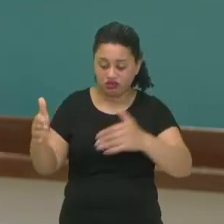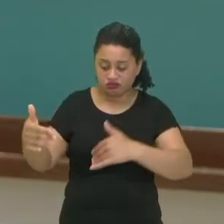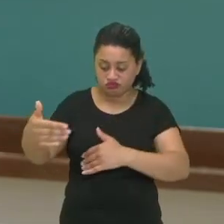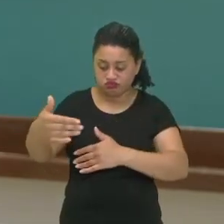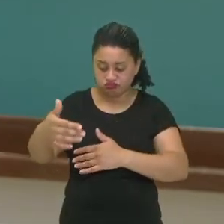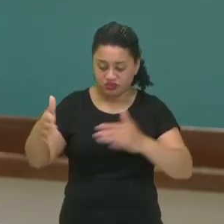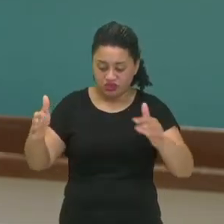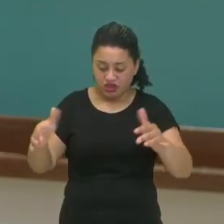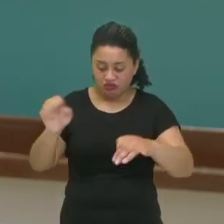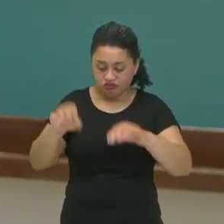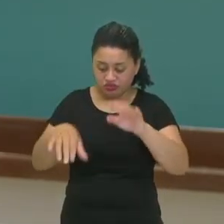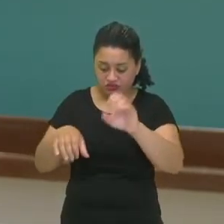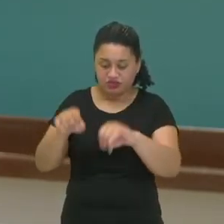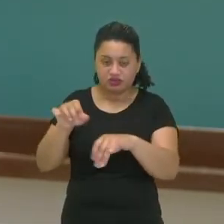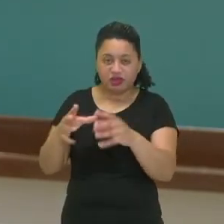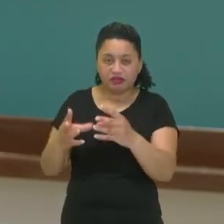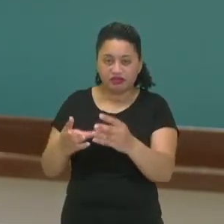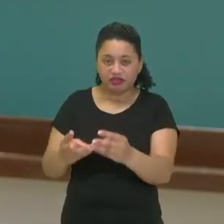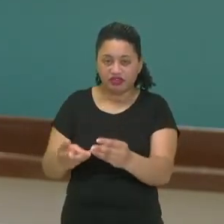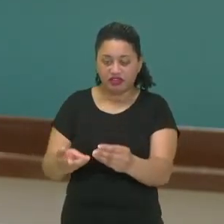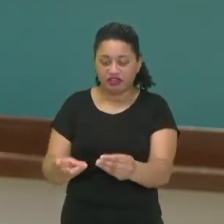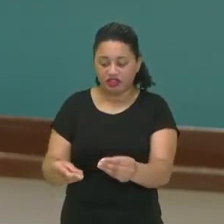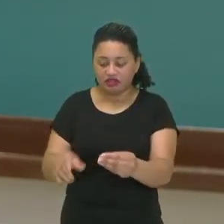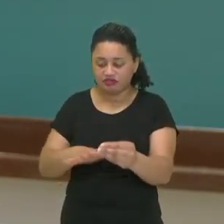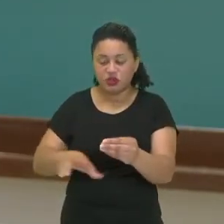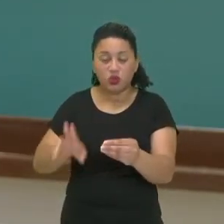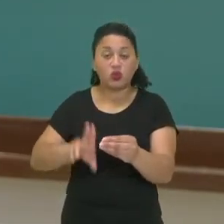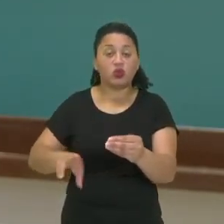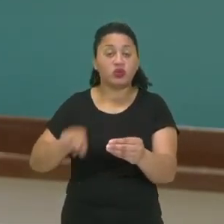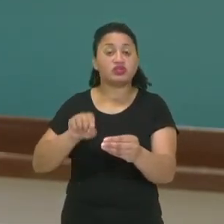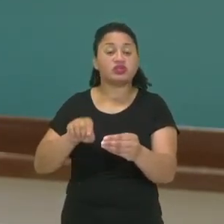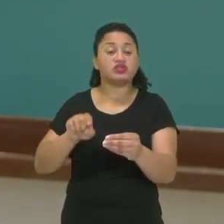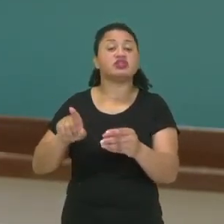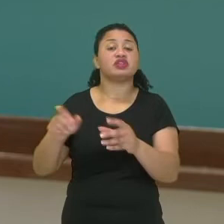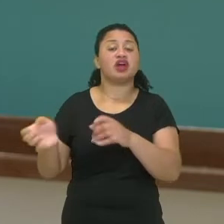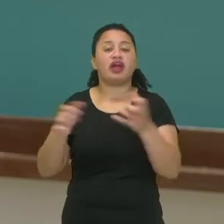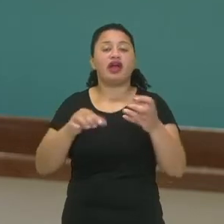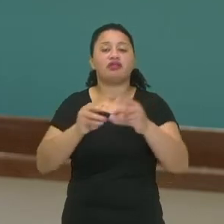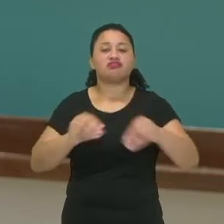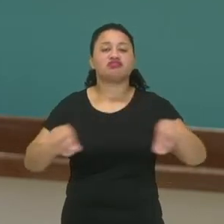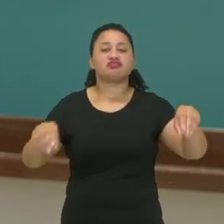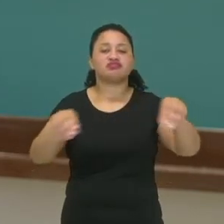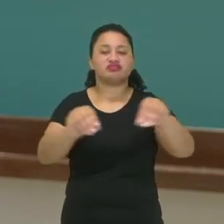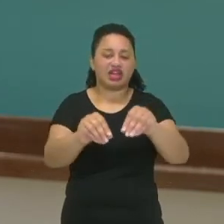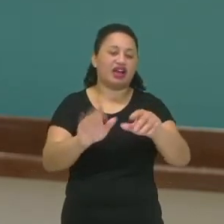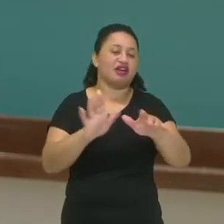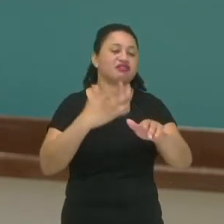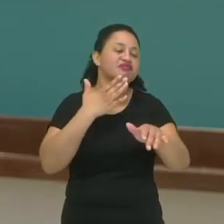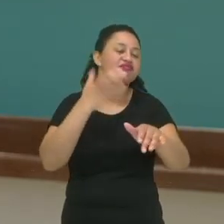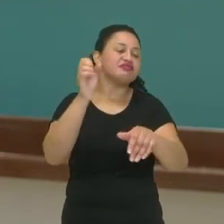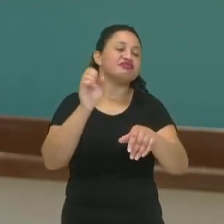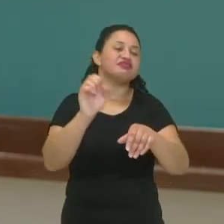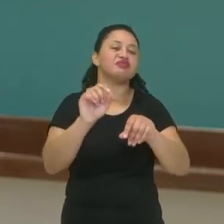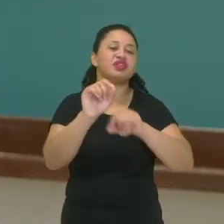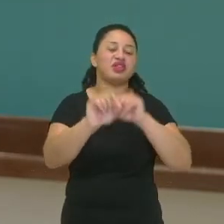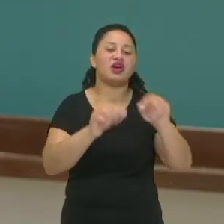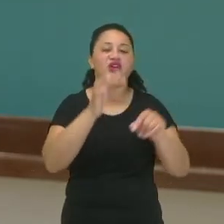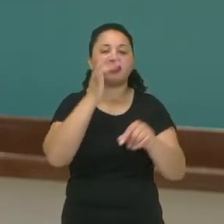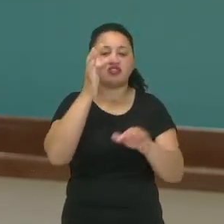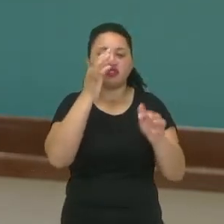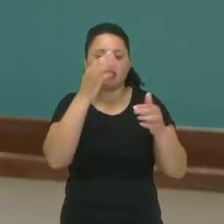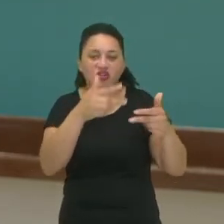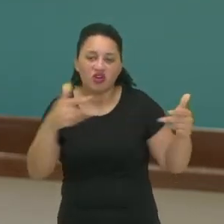na casa. Então a gente pode fazer a composteira, utilizar essa compostagem depois para adubar o nosso